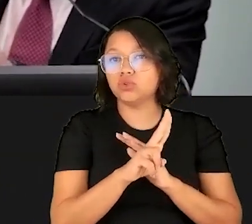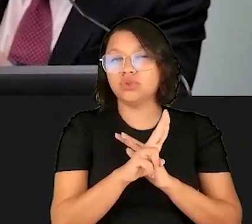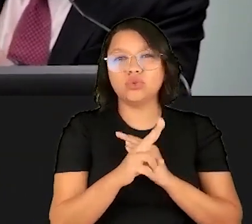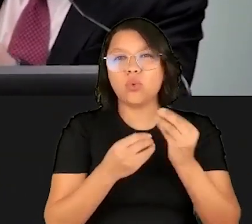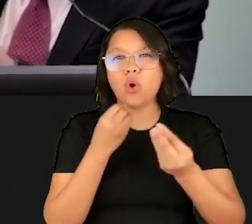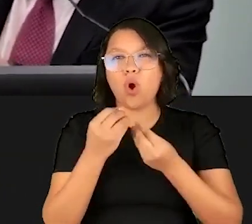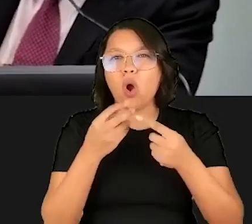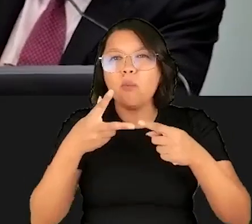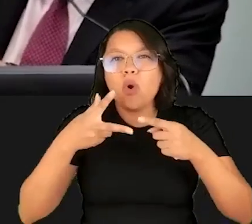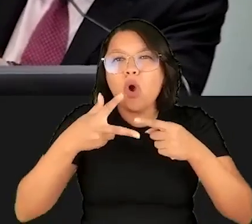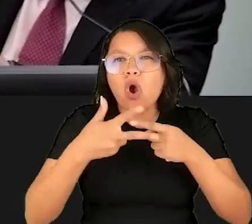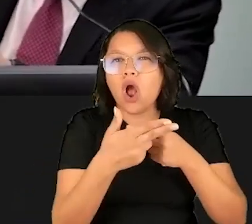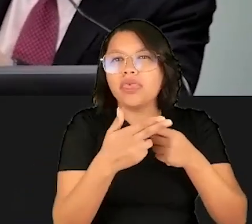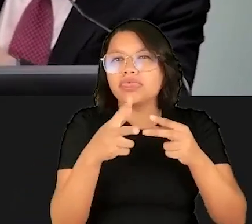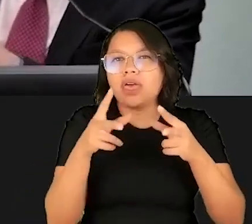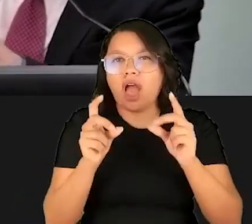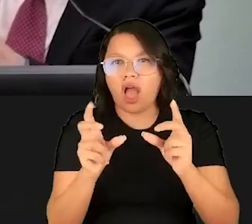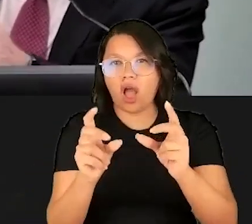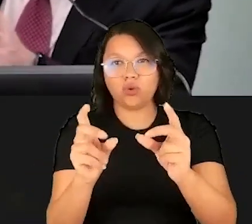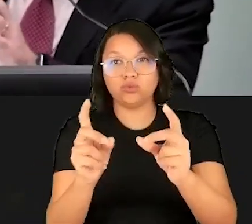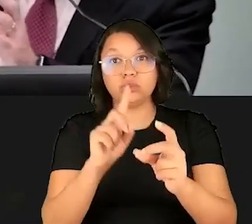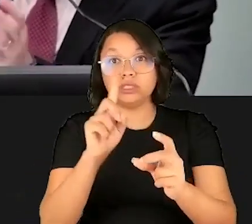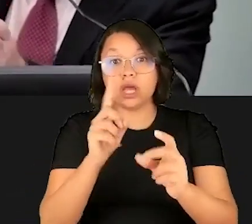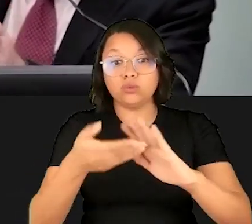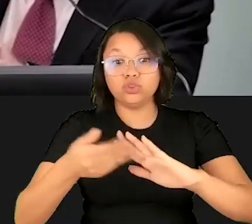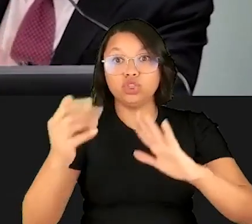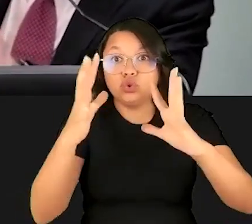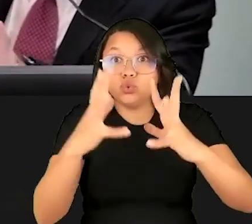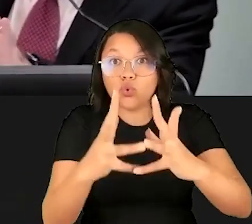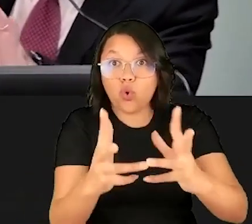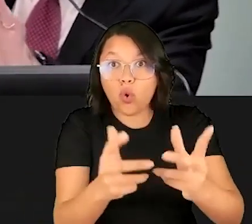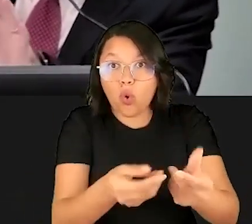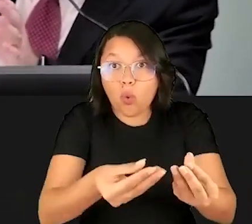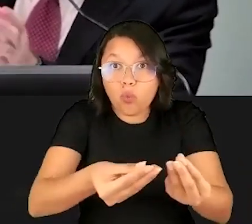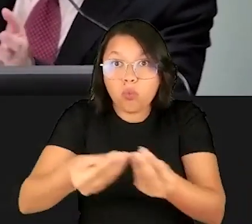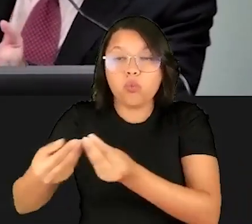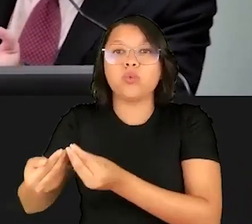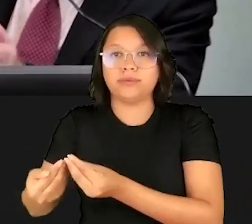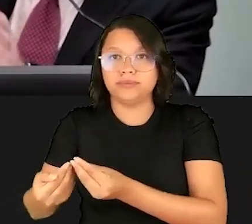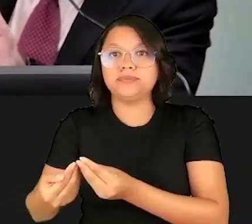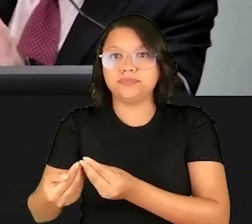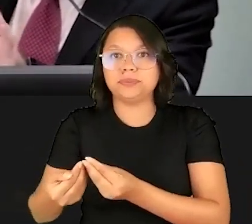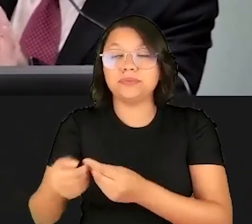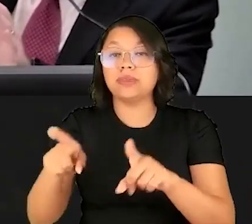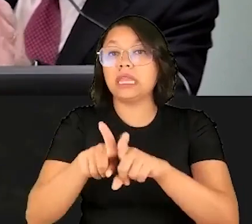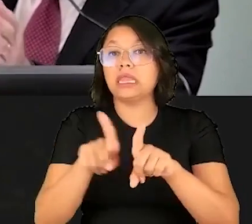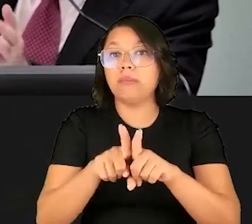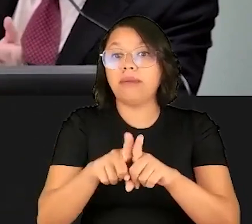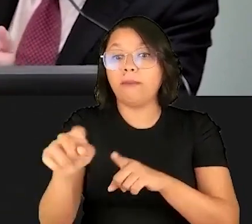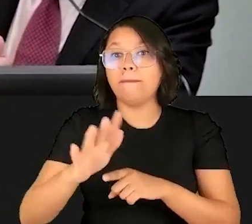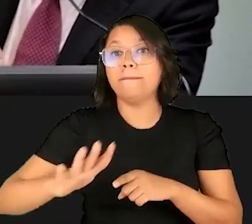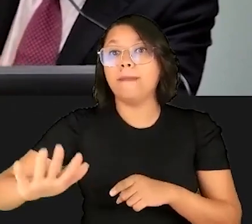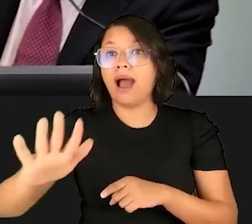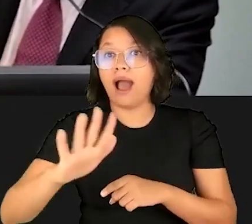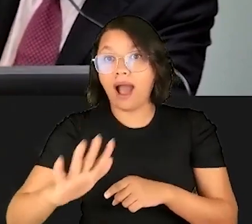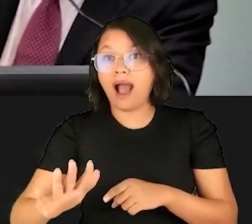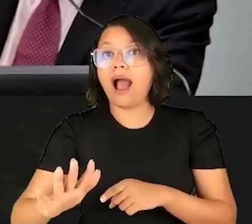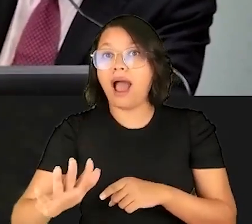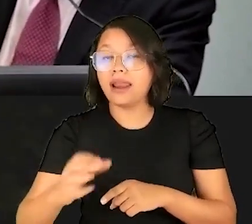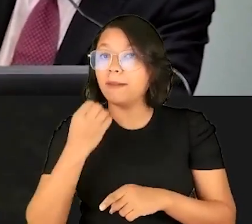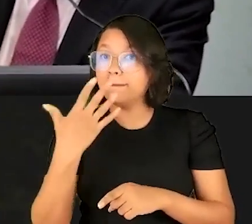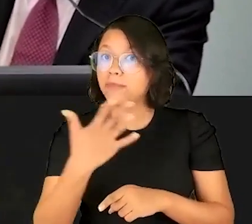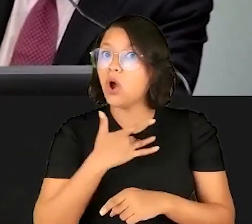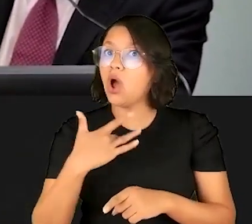Se você corta, cai células na cavidade. Se você vai tirar o tumor, você tem que tirar uma margem livre, você tem que tirar uma área saudável ao